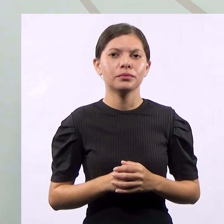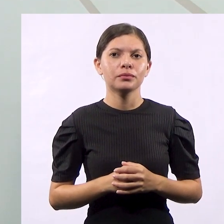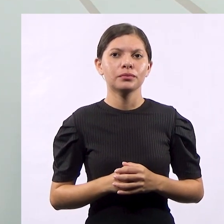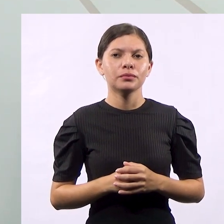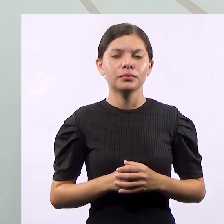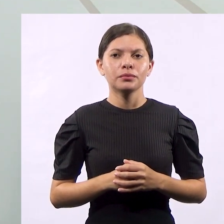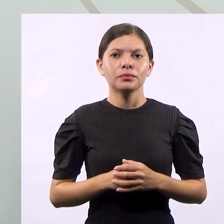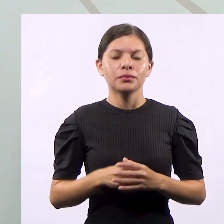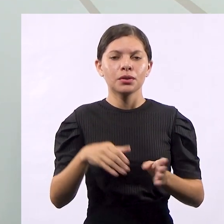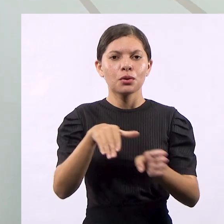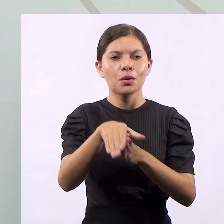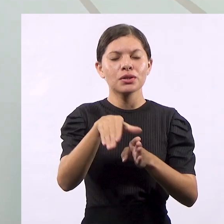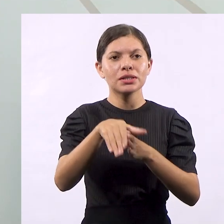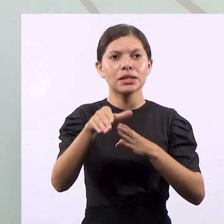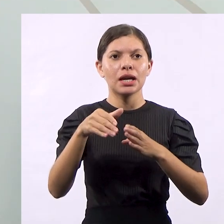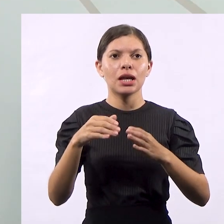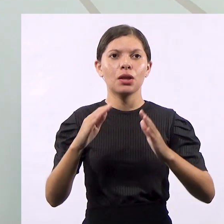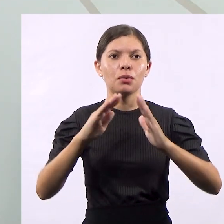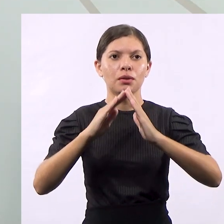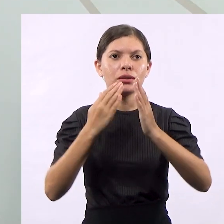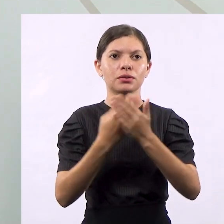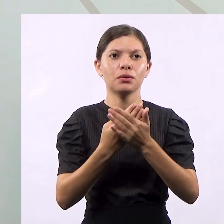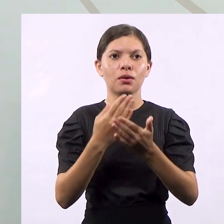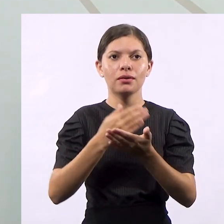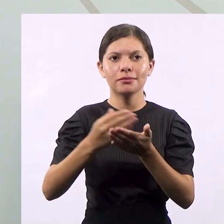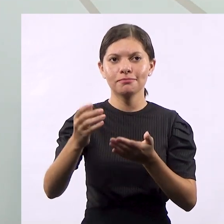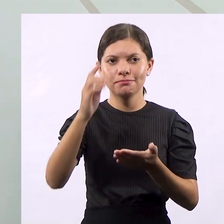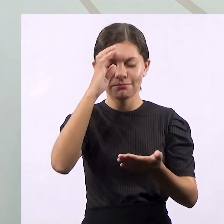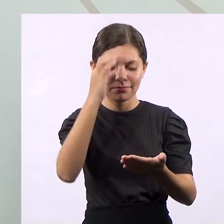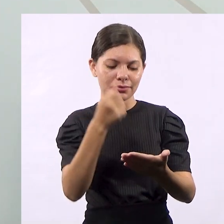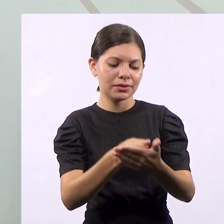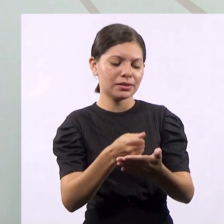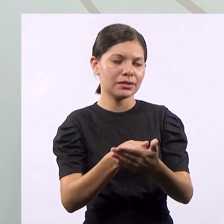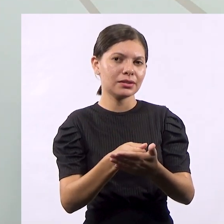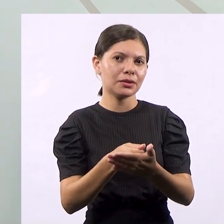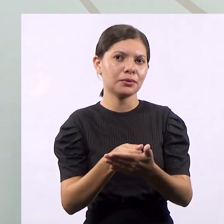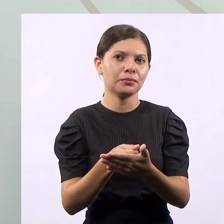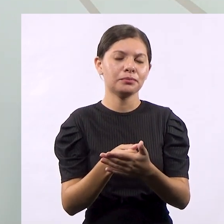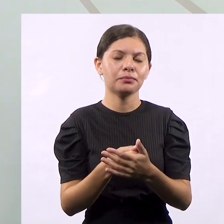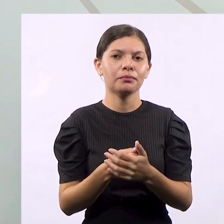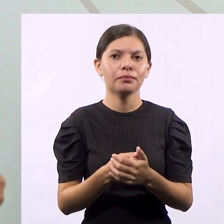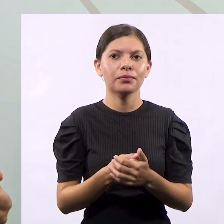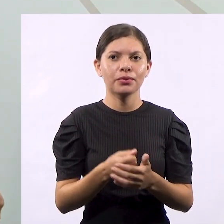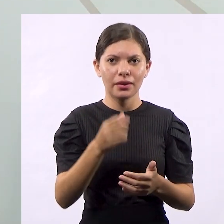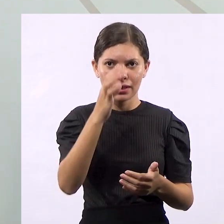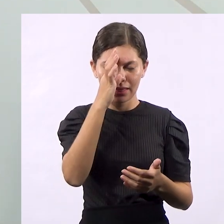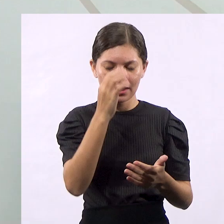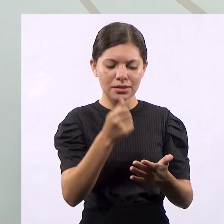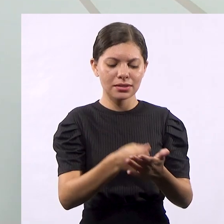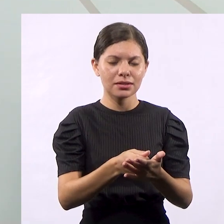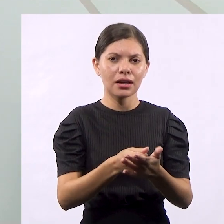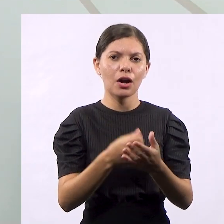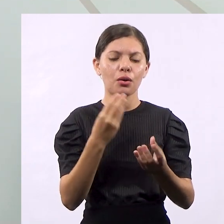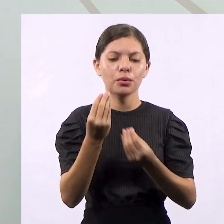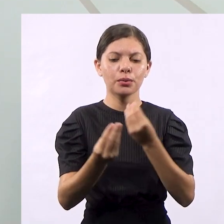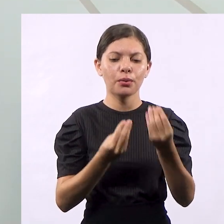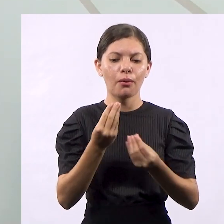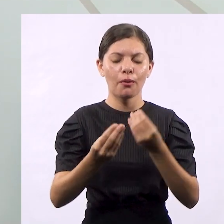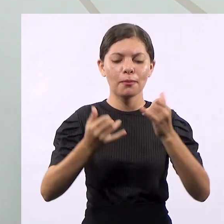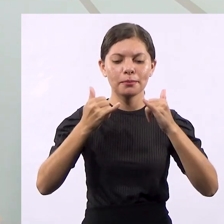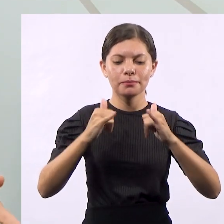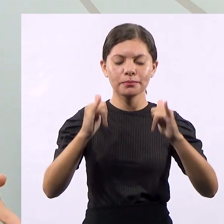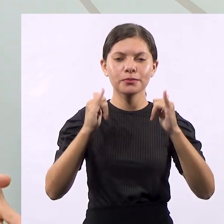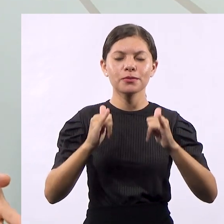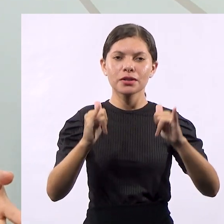O conselho da escola, e a partir daí tomou-se essa decisão. A partir da decisão, como é esse processo